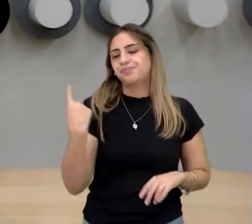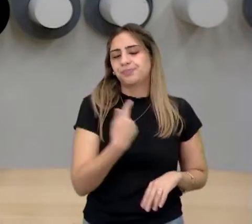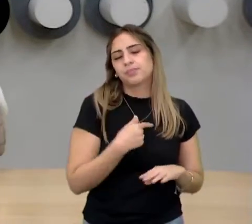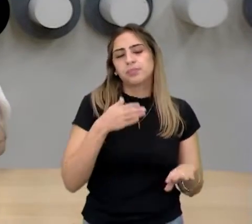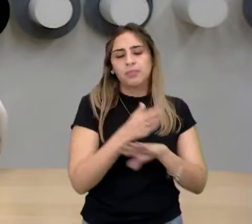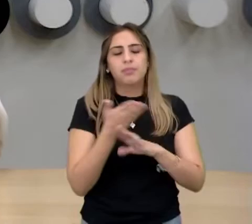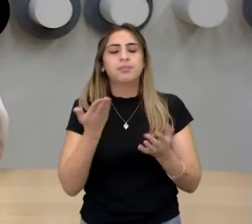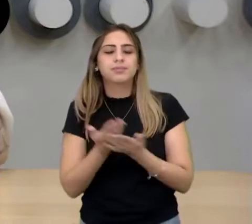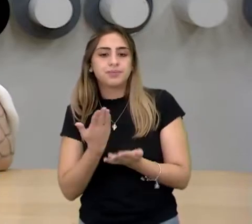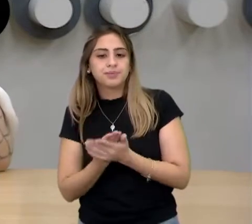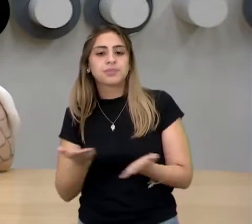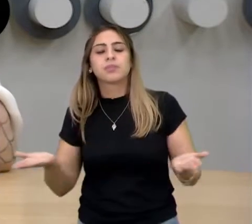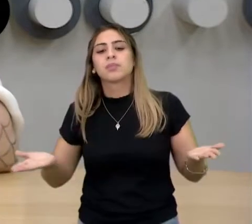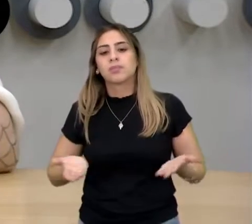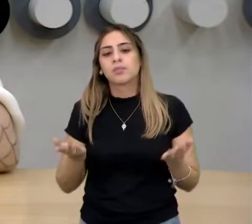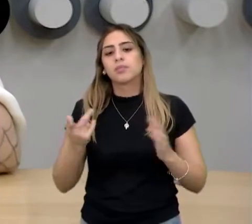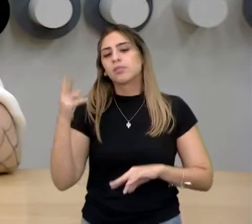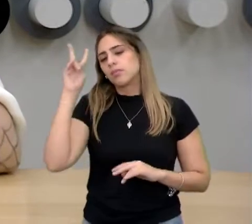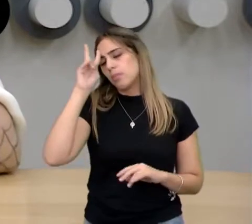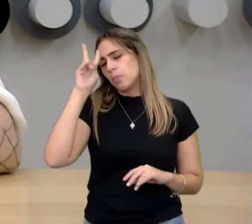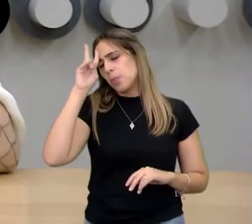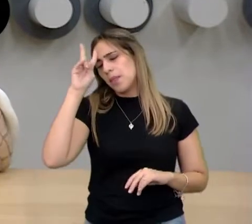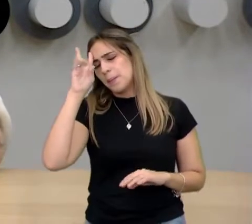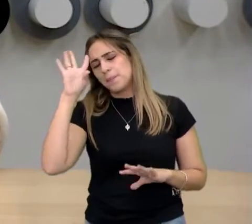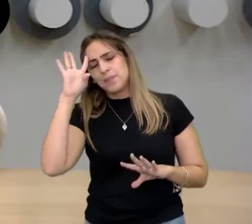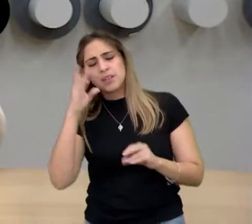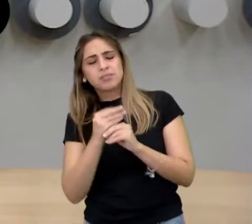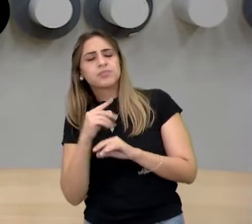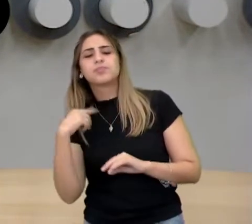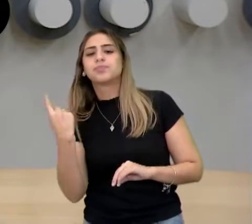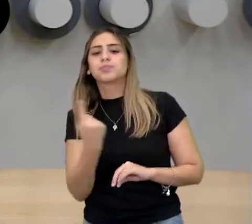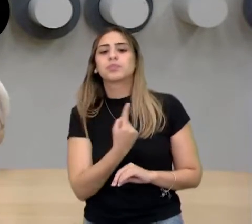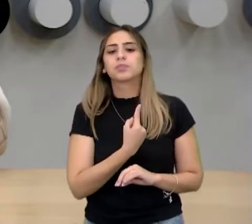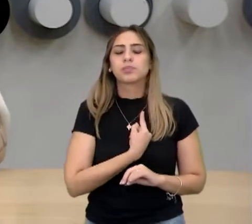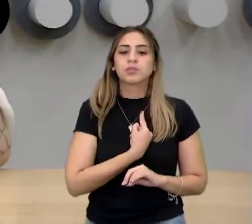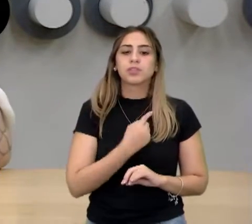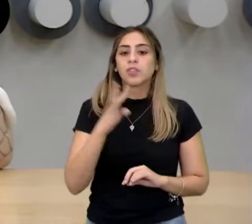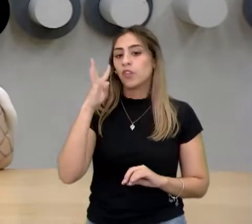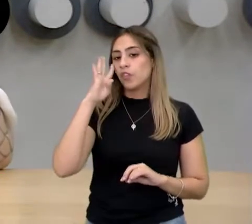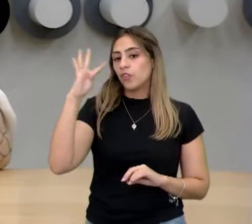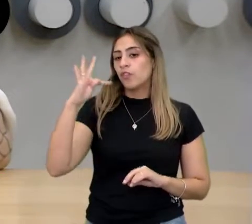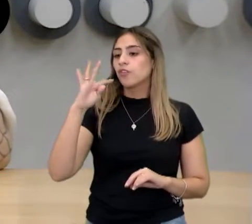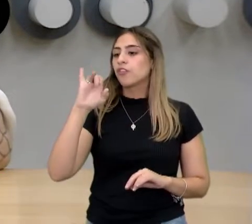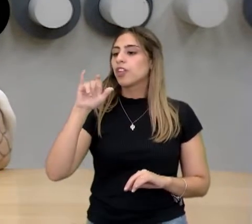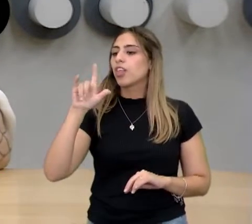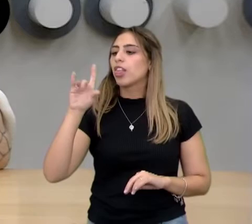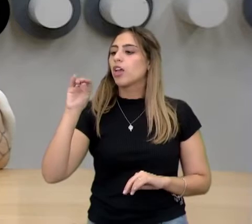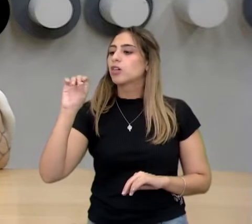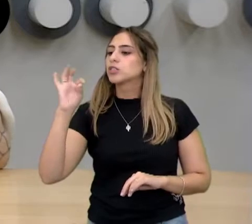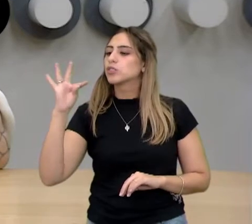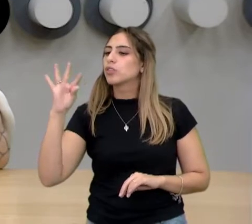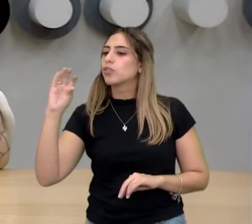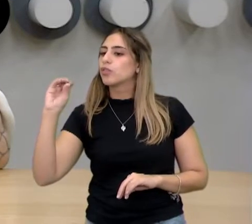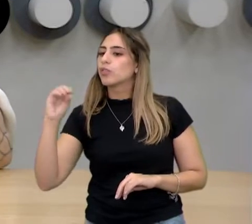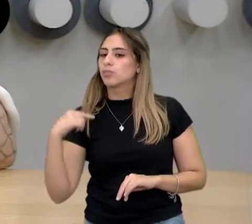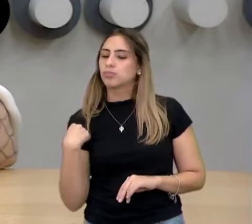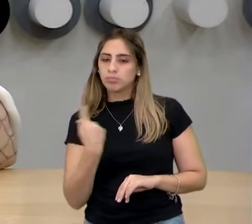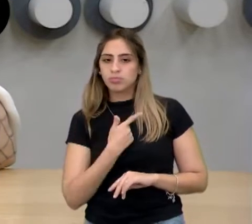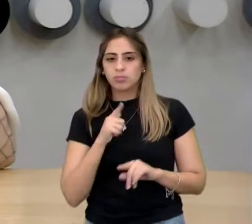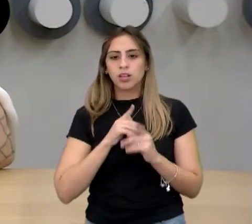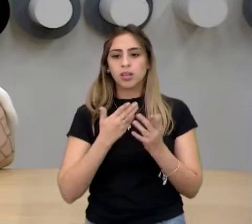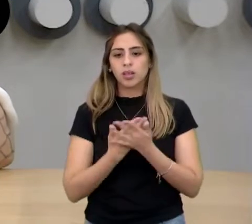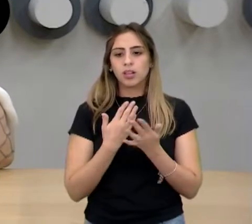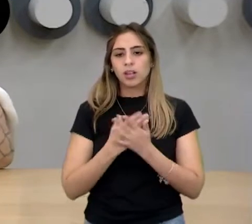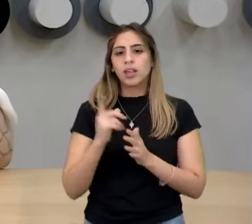agora começar a lembrar do nosso filósofo, né, que tratamos na aula anterior,